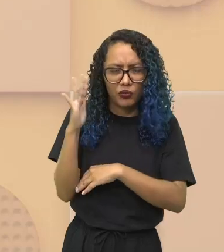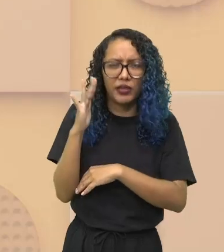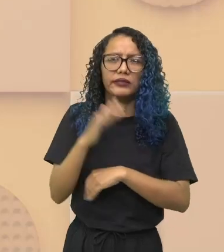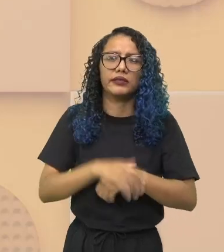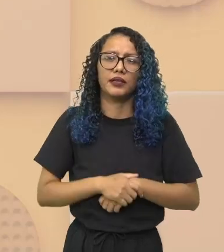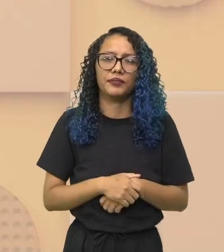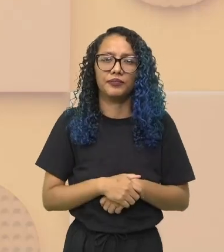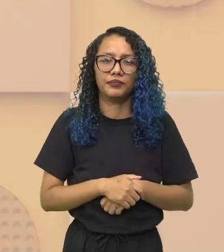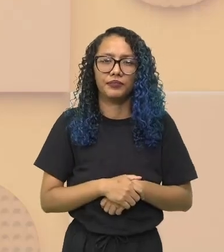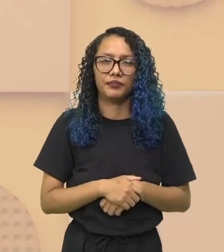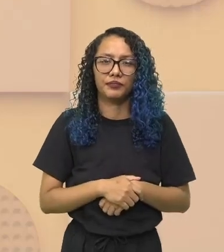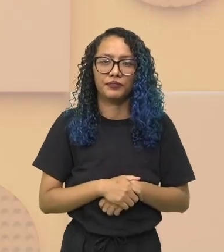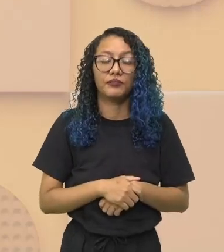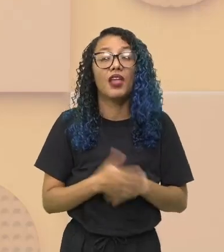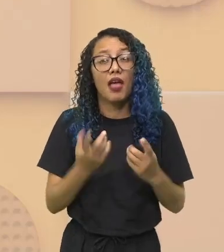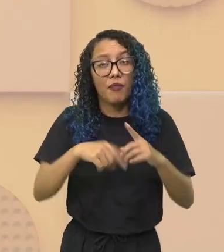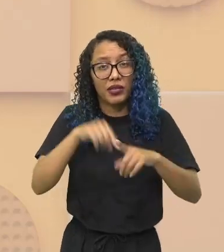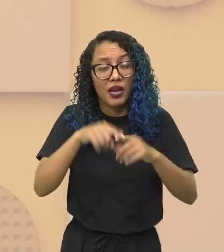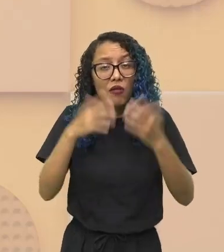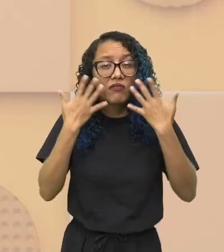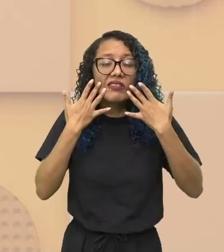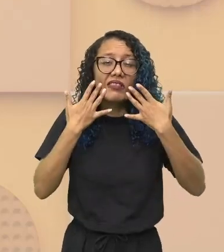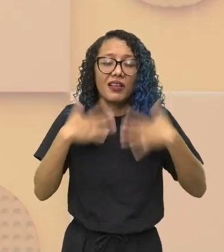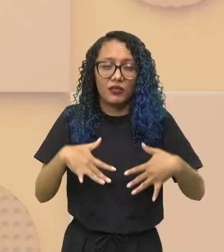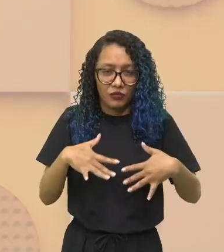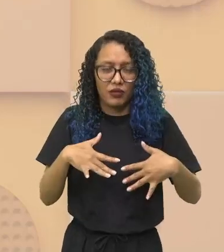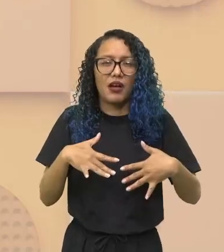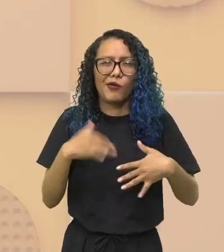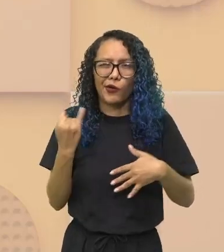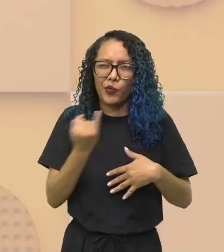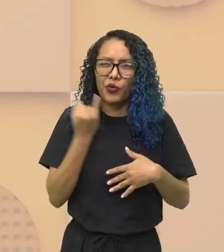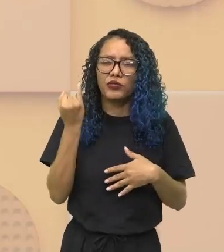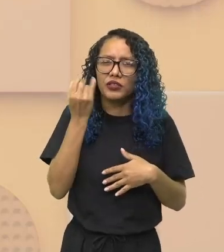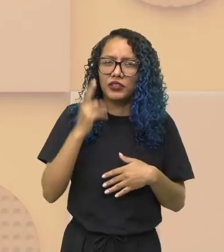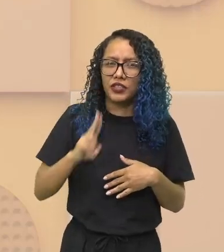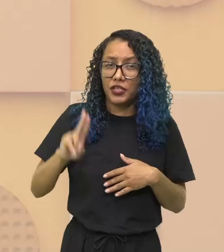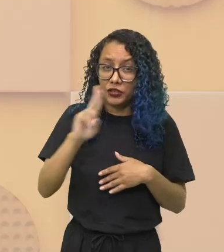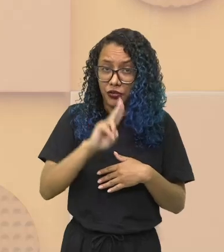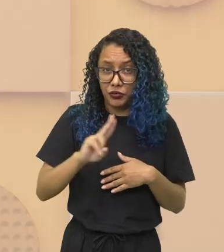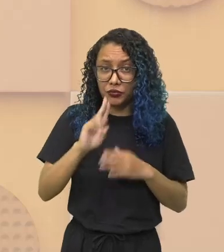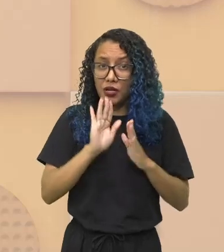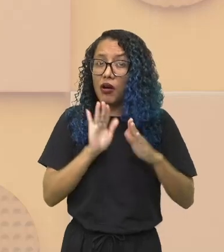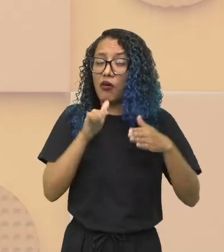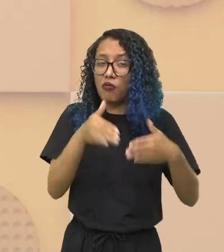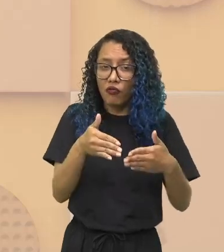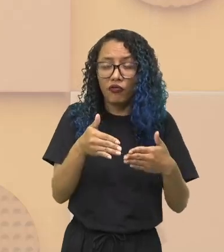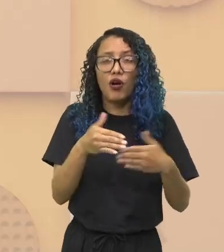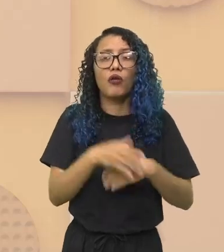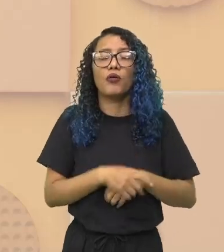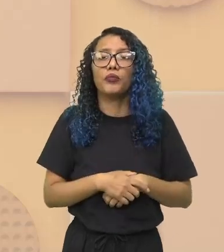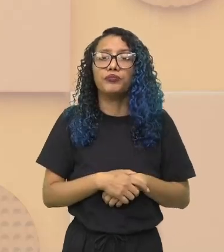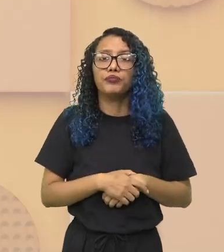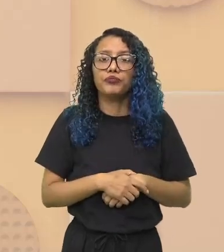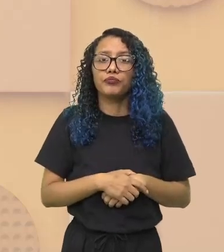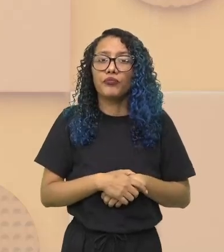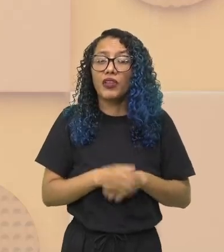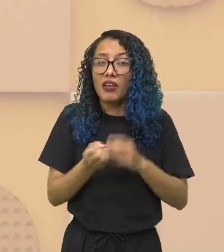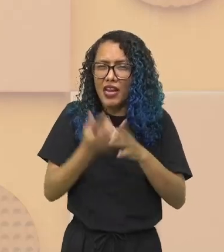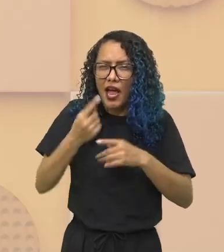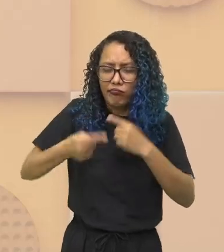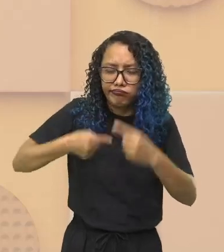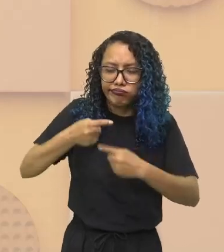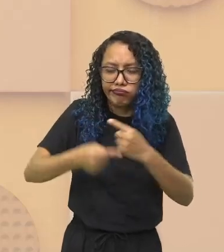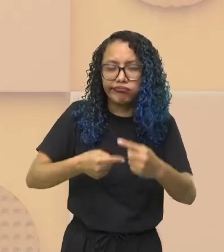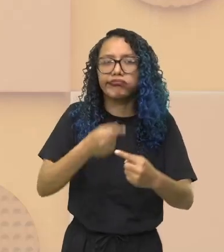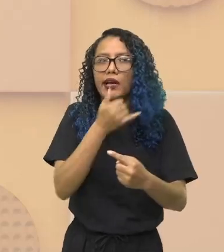como recursos naturais importantes que são utilizados aí como fonte de energias, né, inesgotáveis,